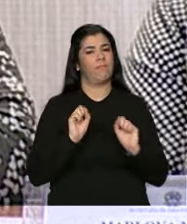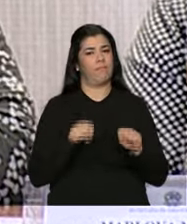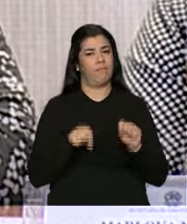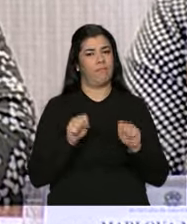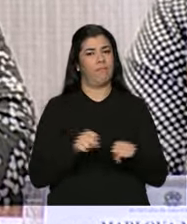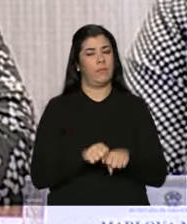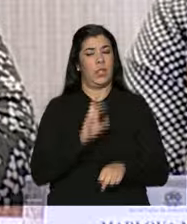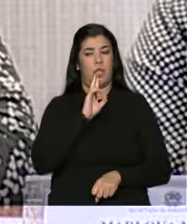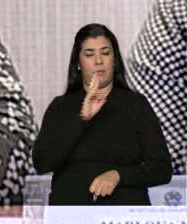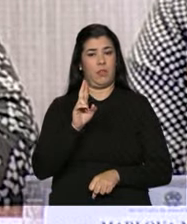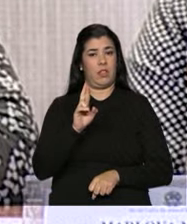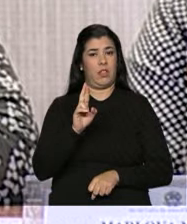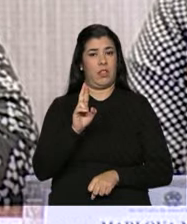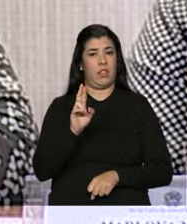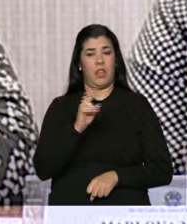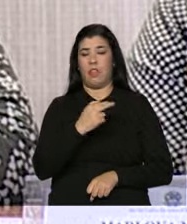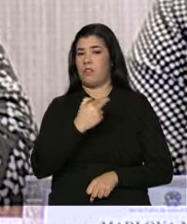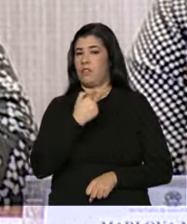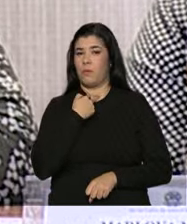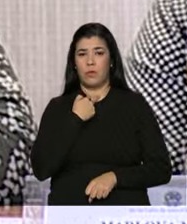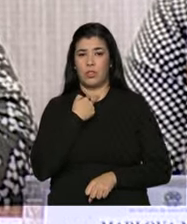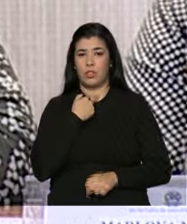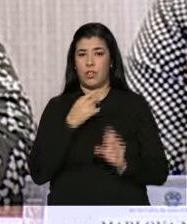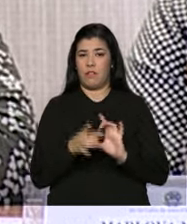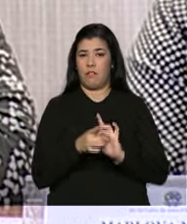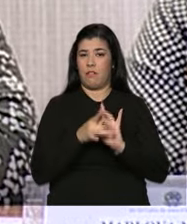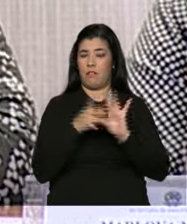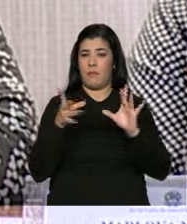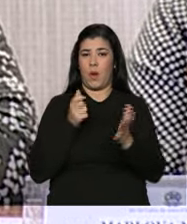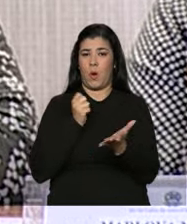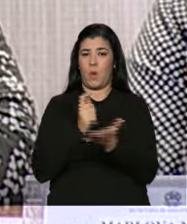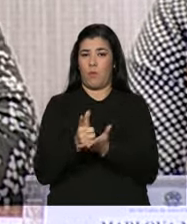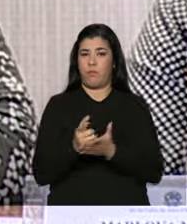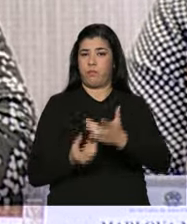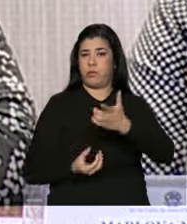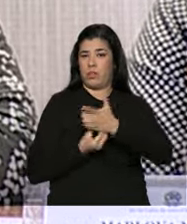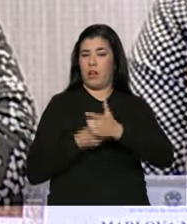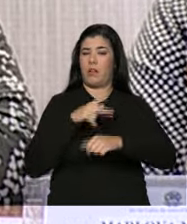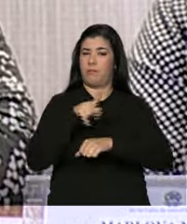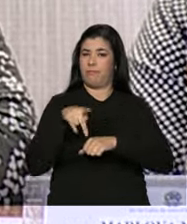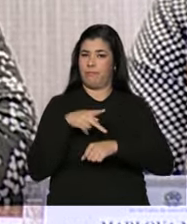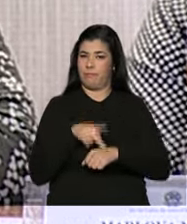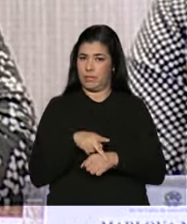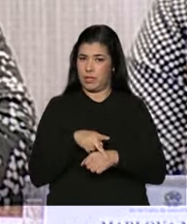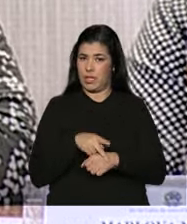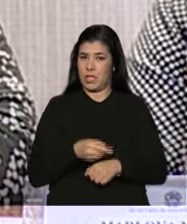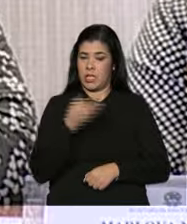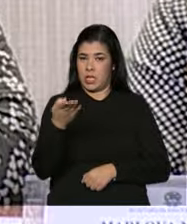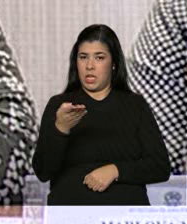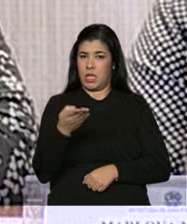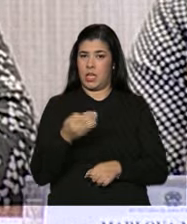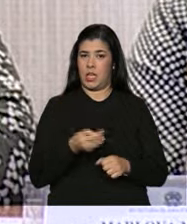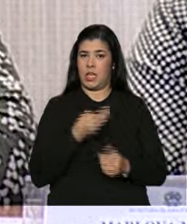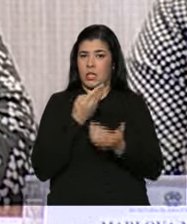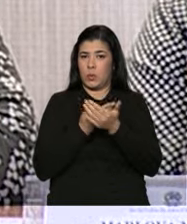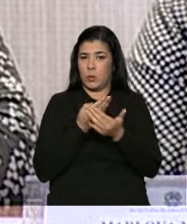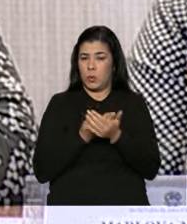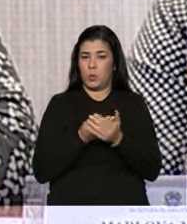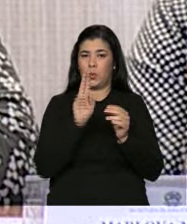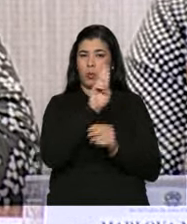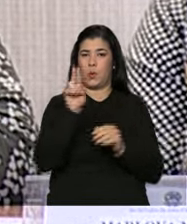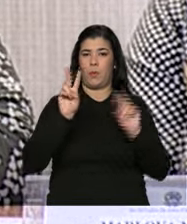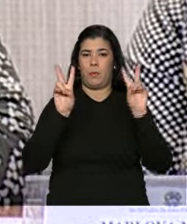possa dizer não à liberação das armas nesse país, para que a gente possa através do mapa da violência, através desse